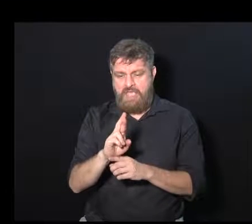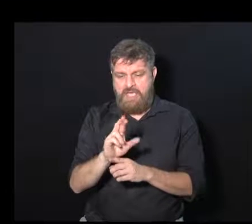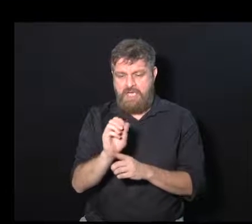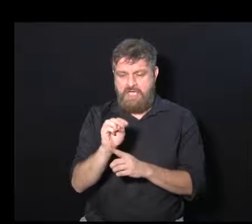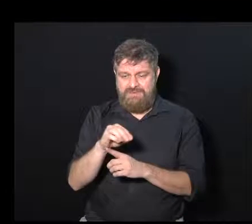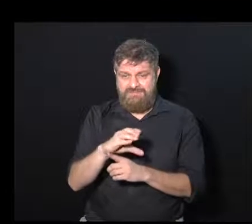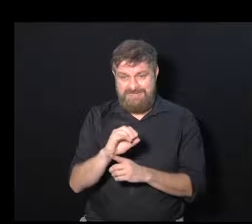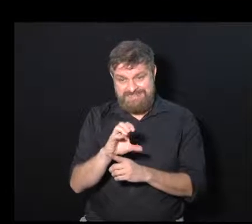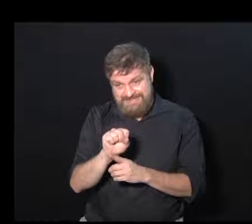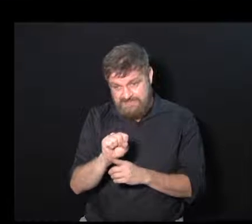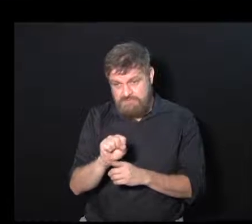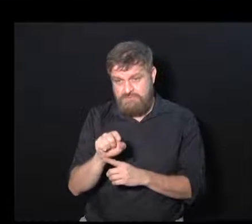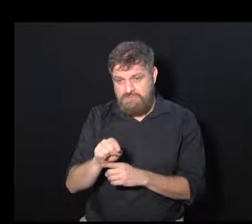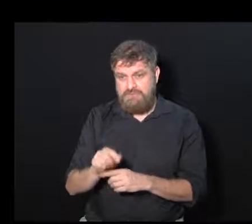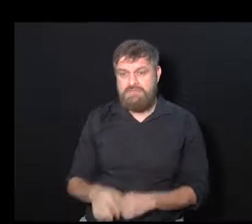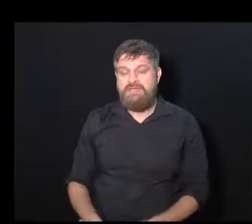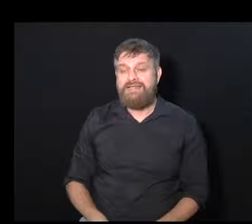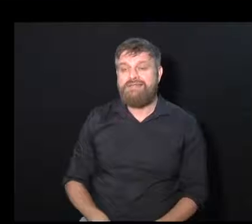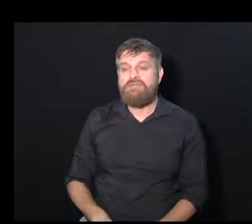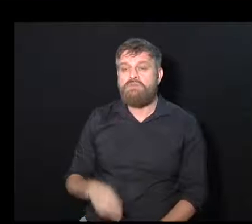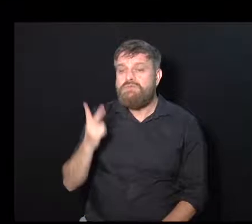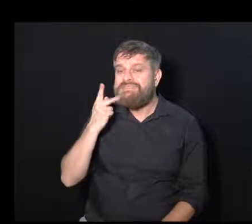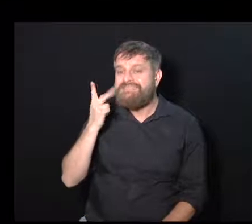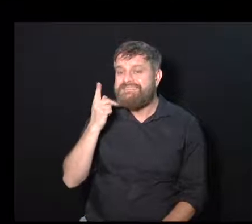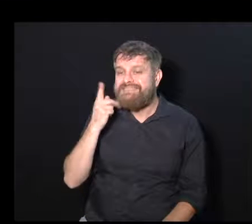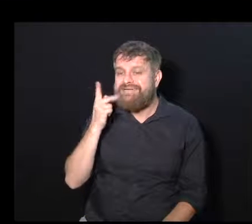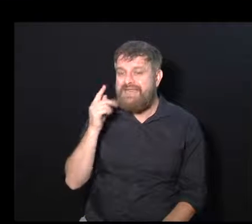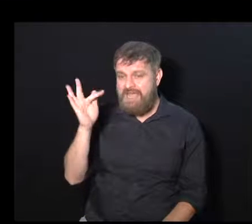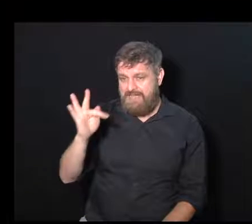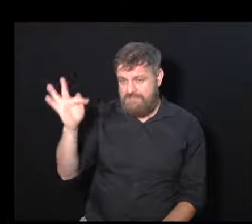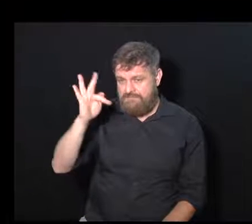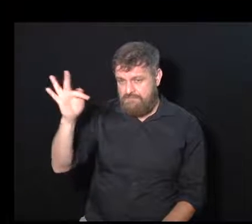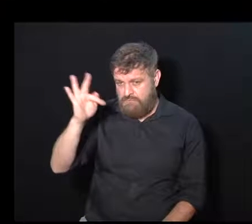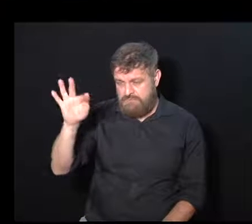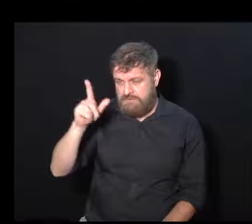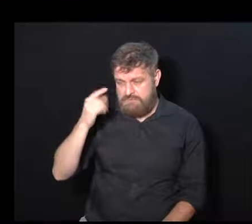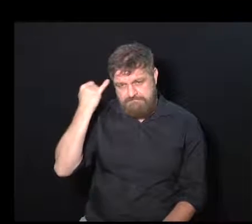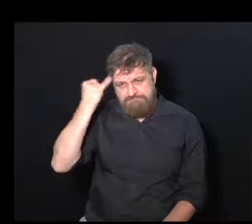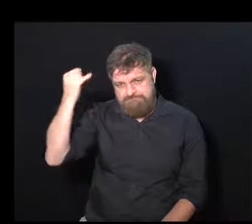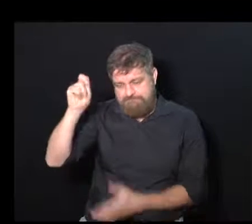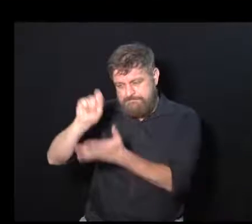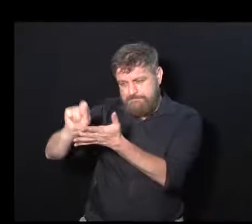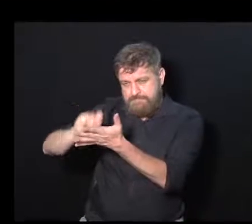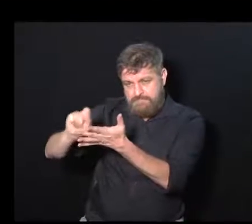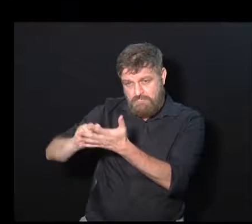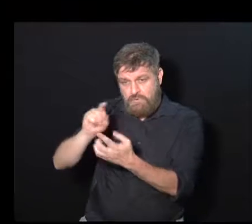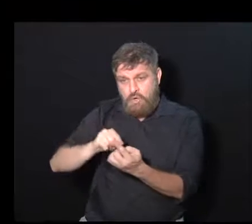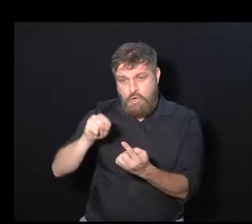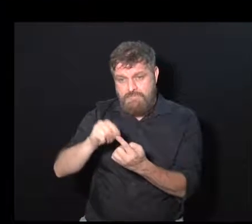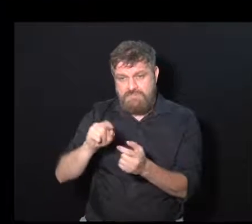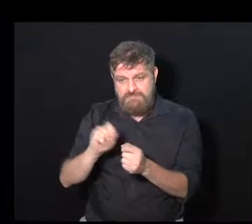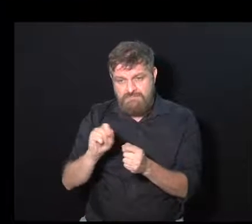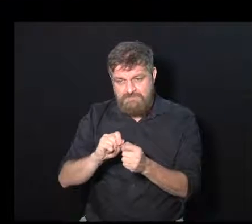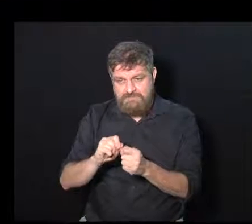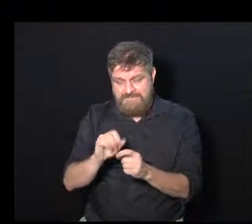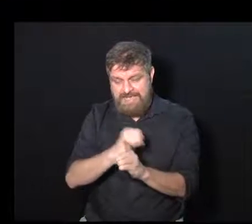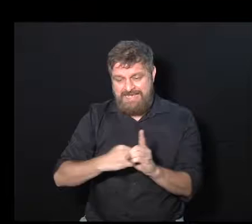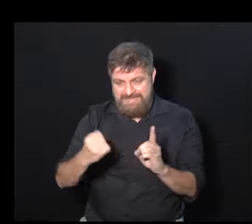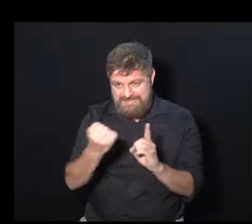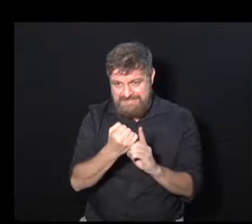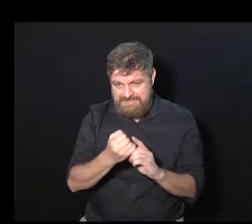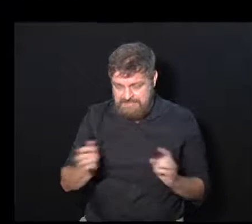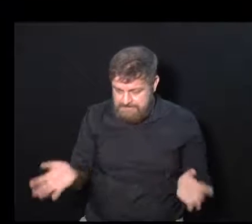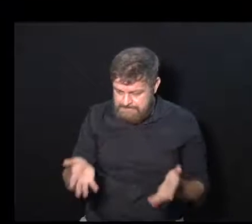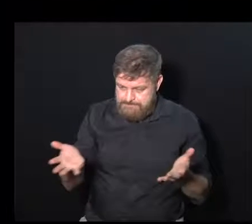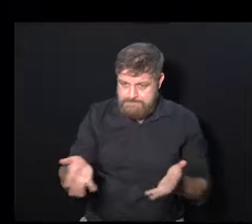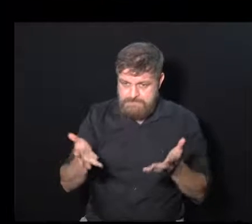da Universidade Federal do Ceará. E ele tem o objetivo de promover a assistência social